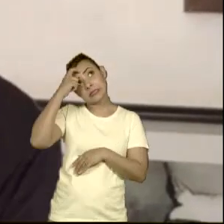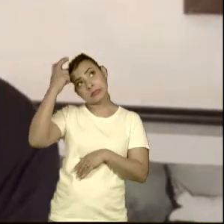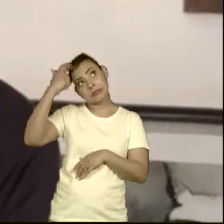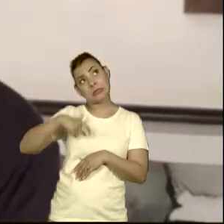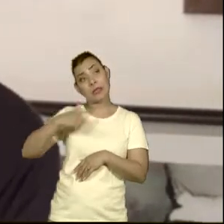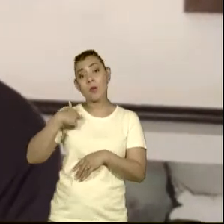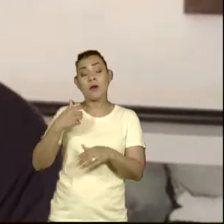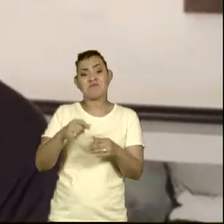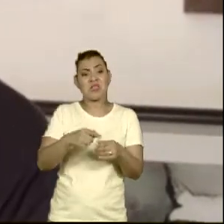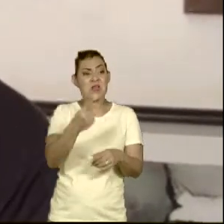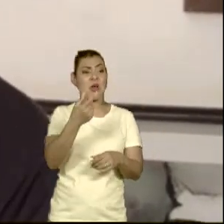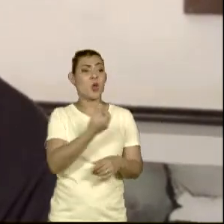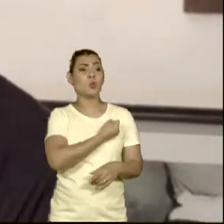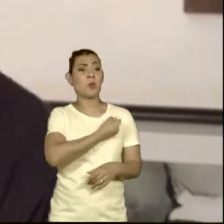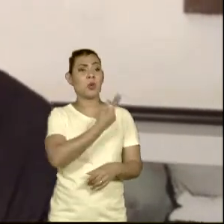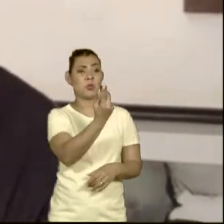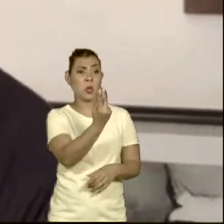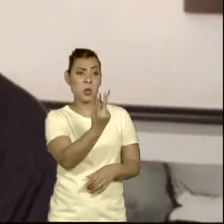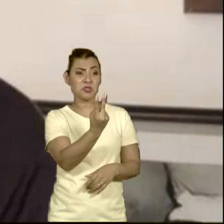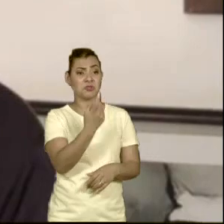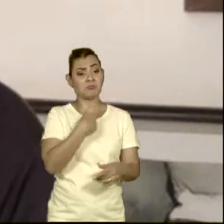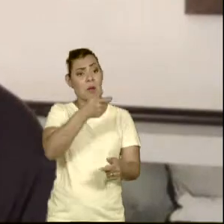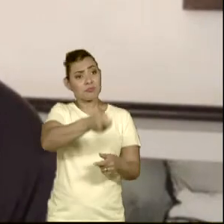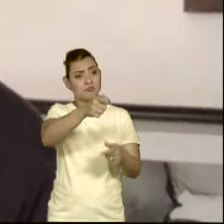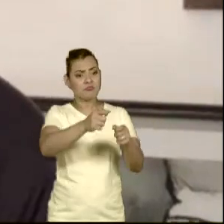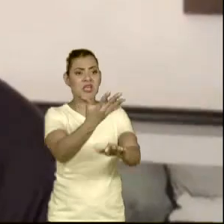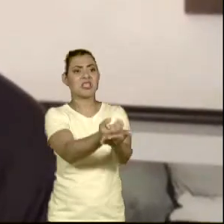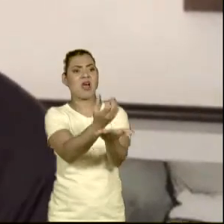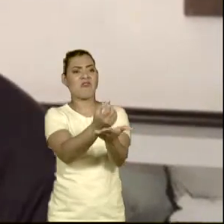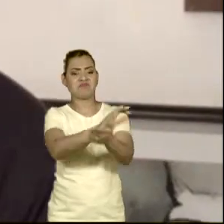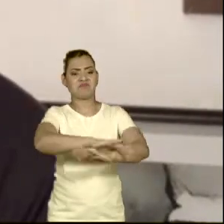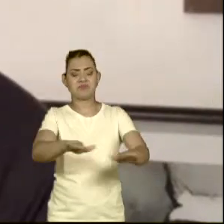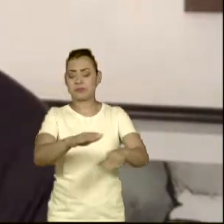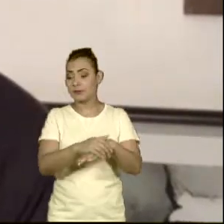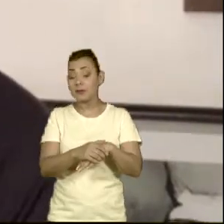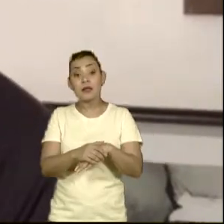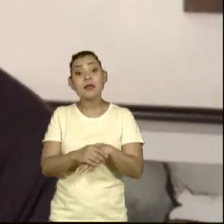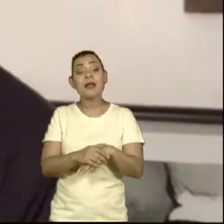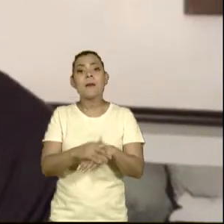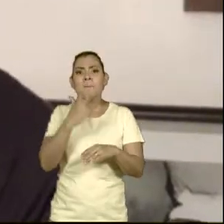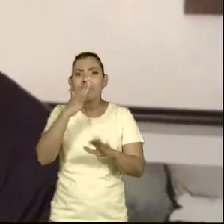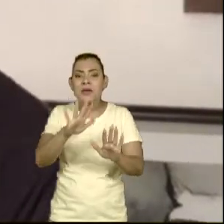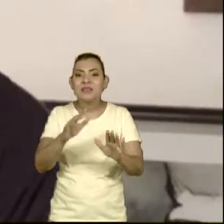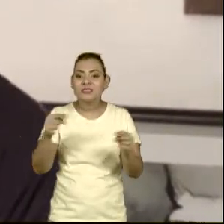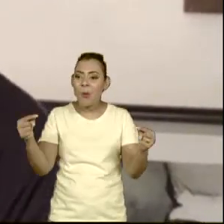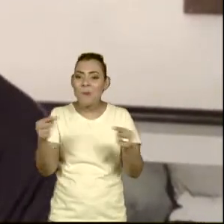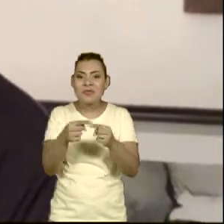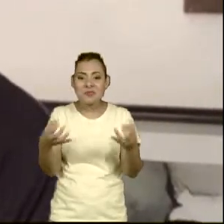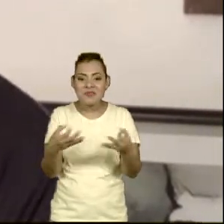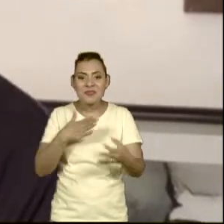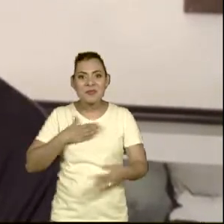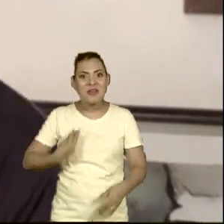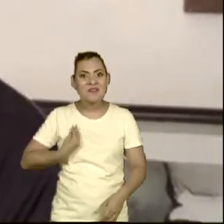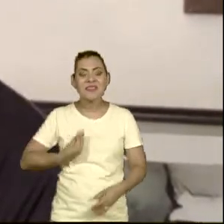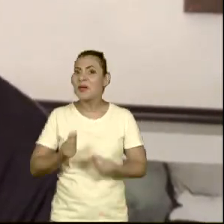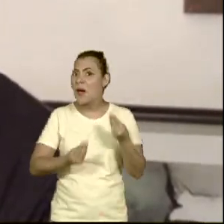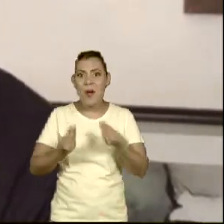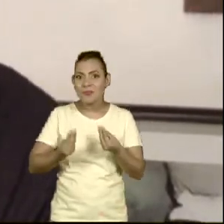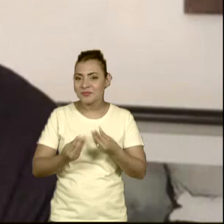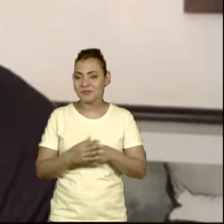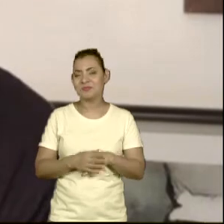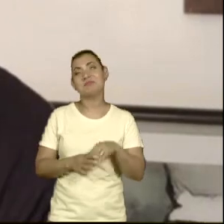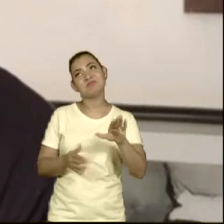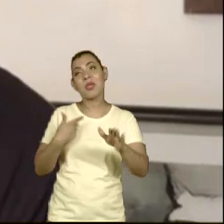gravava o primeiro canal que entrava, que era o canal 2. Enfim, essa história maluca tem todo sentido na minha vida e vocês vão entender agora.